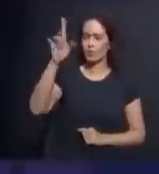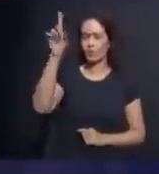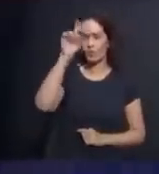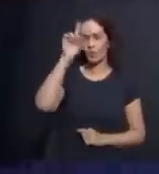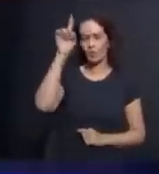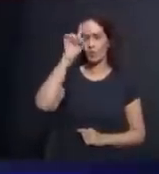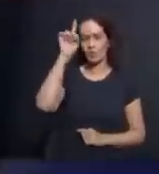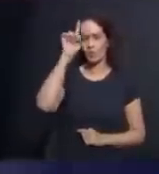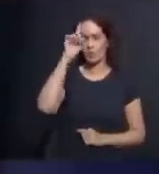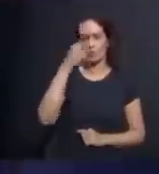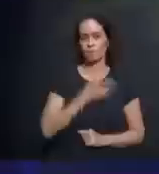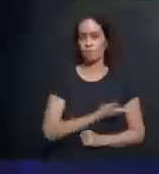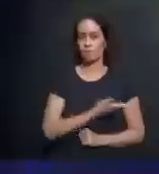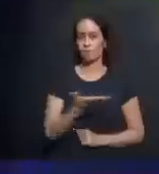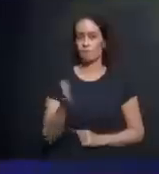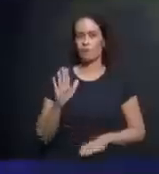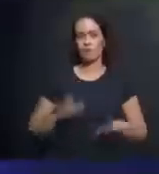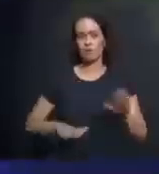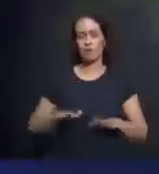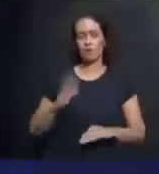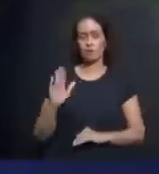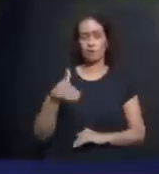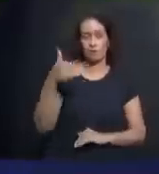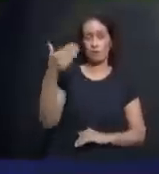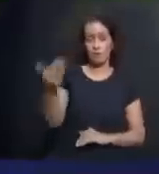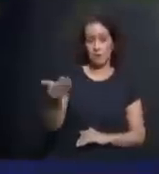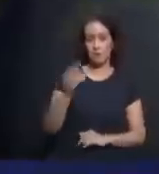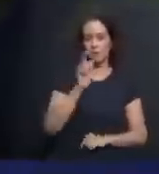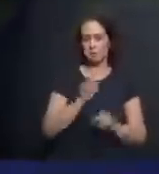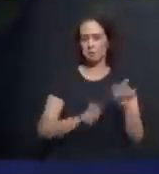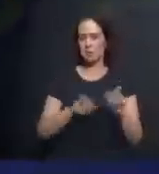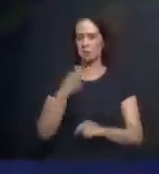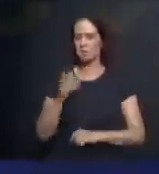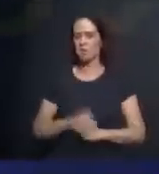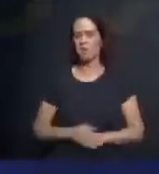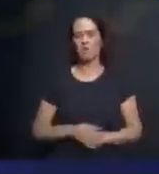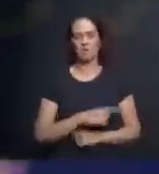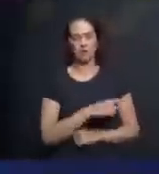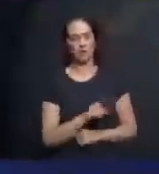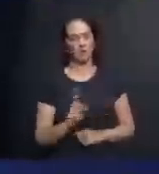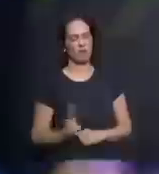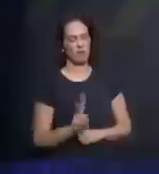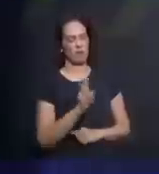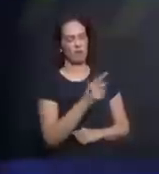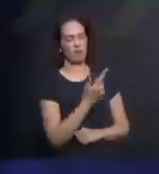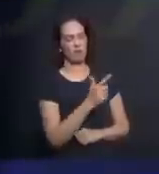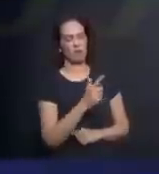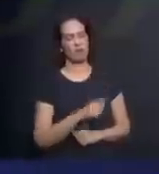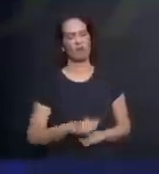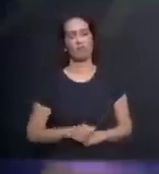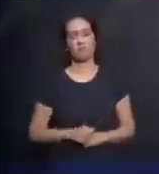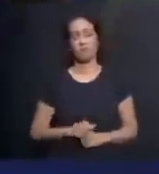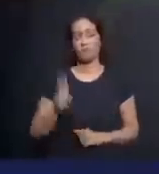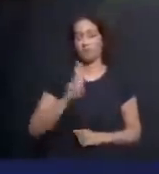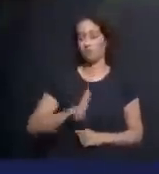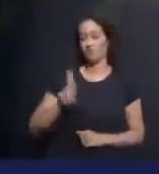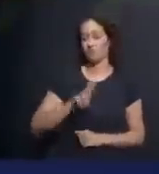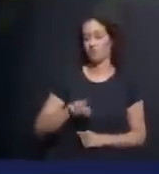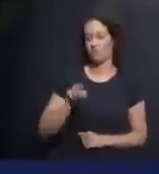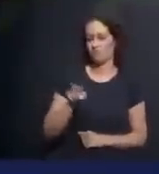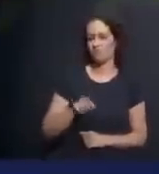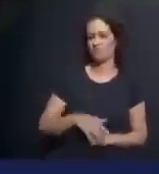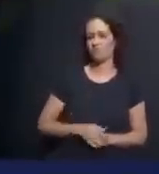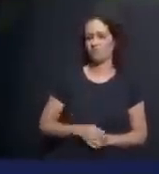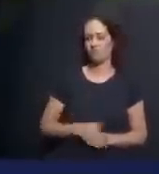Talvez o mundo aí fora falou que você não tem valor, te usou, te banalizou, mas para